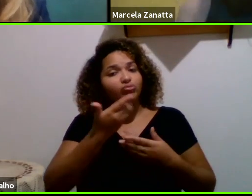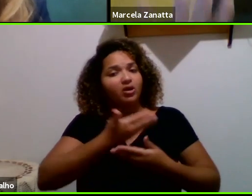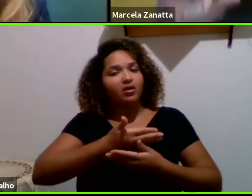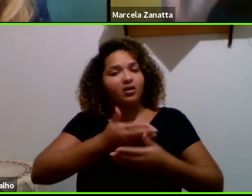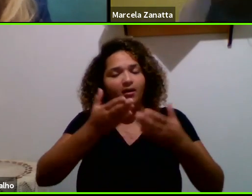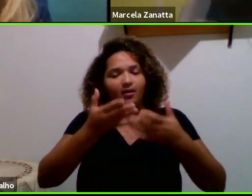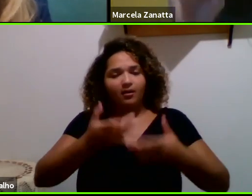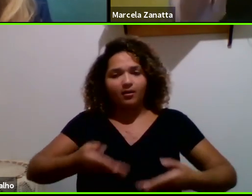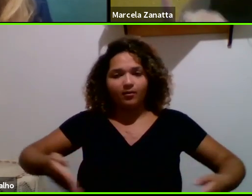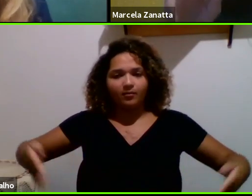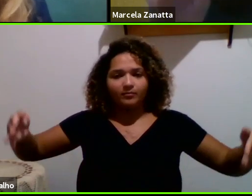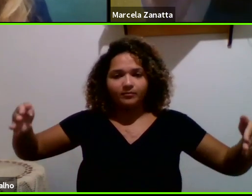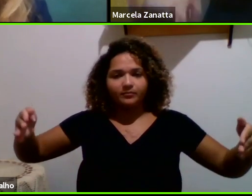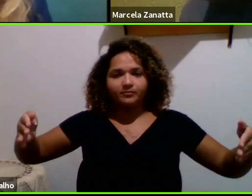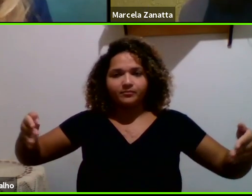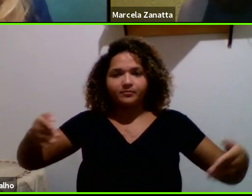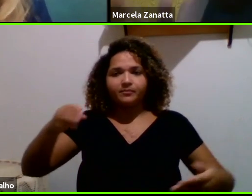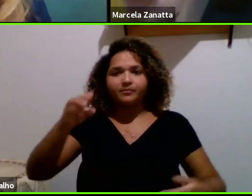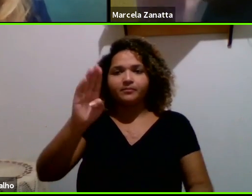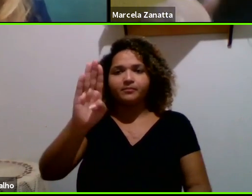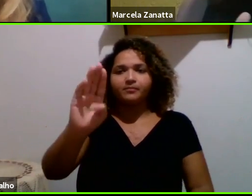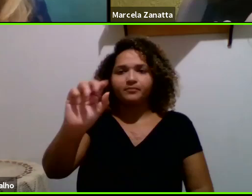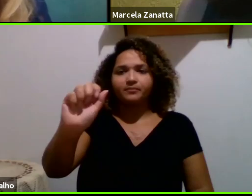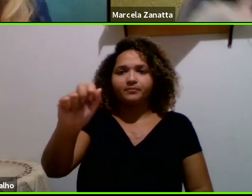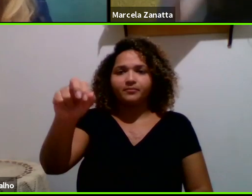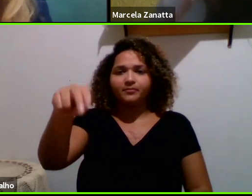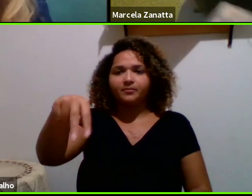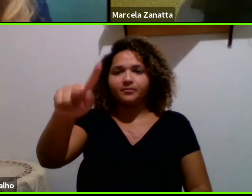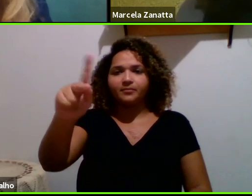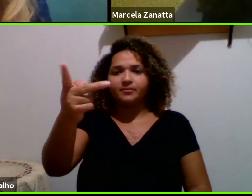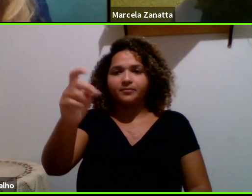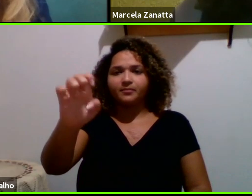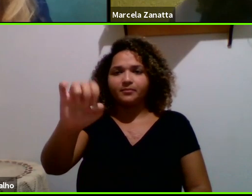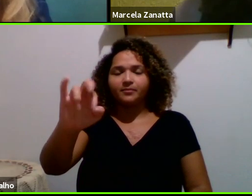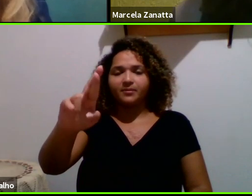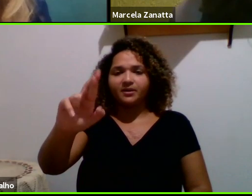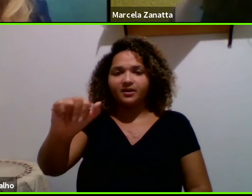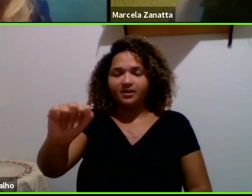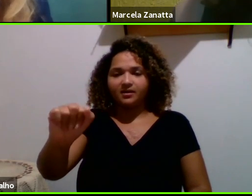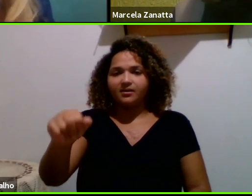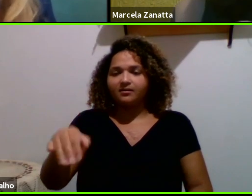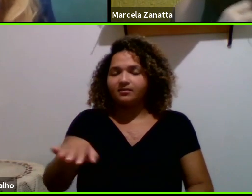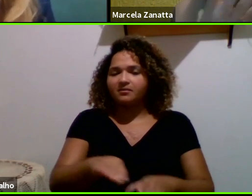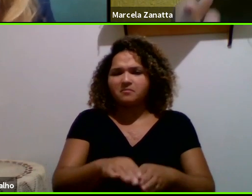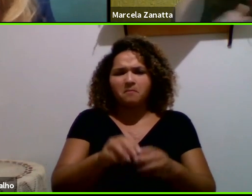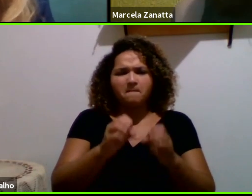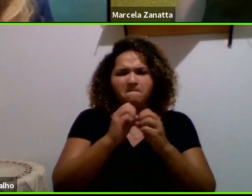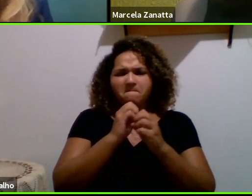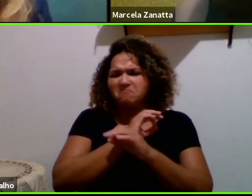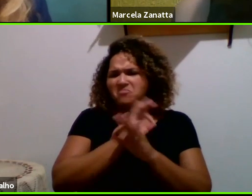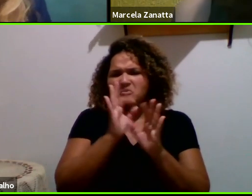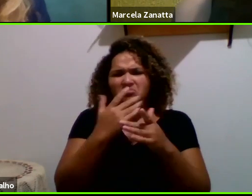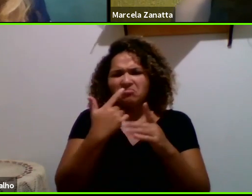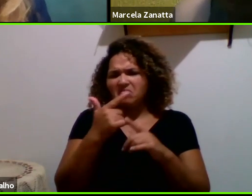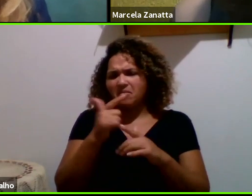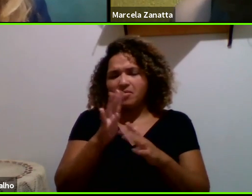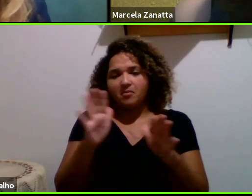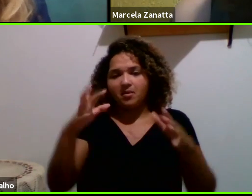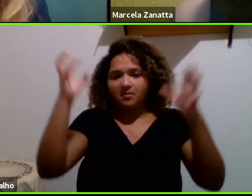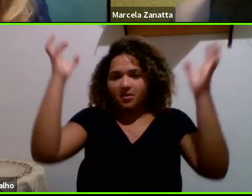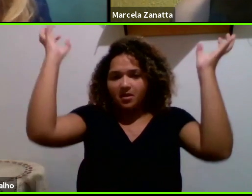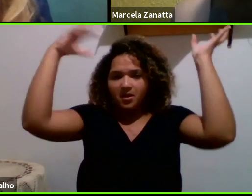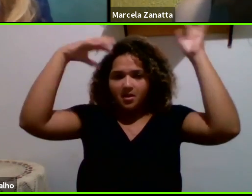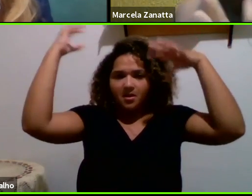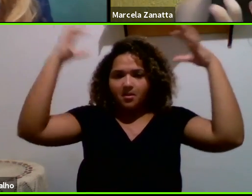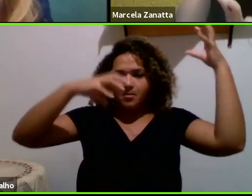problema. A água é maravilhosa, tanto na imersão quanto na água corrente. Então, esse é um outro recurso, né, professora, que a gente poderia